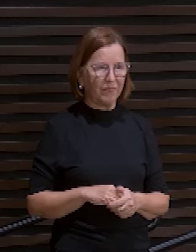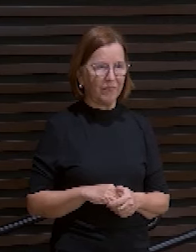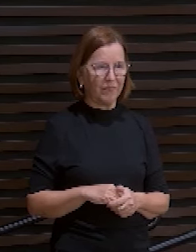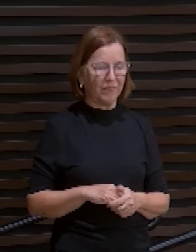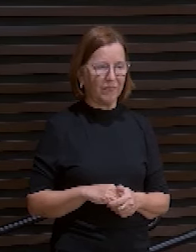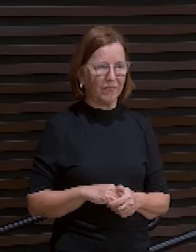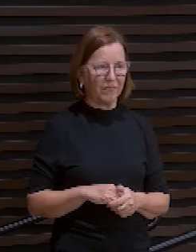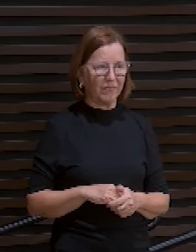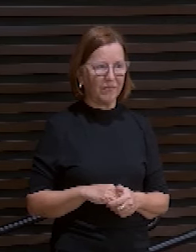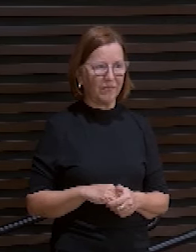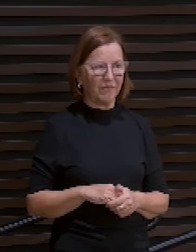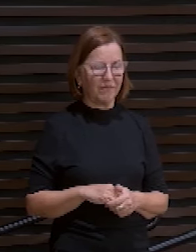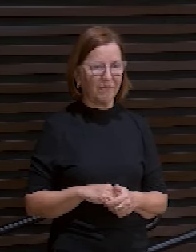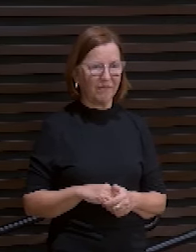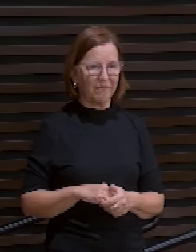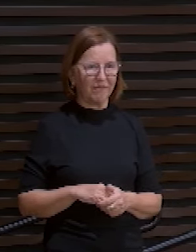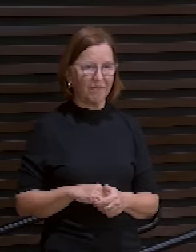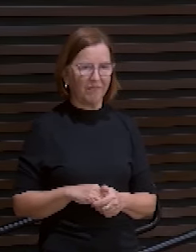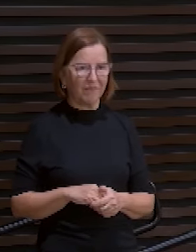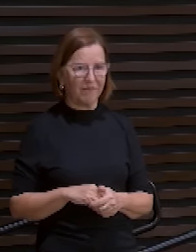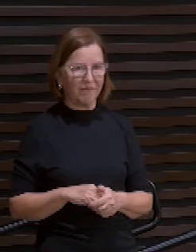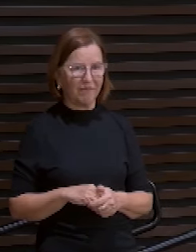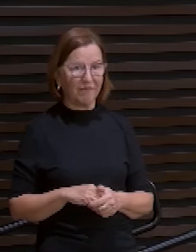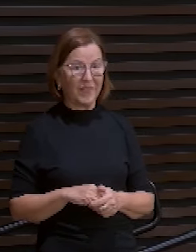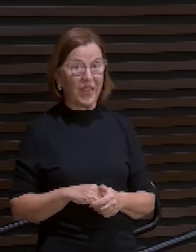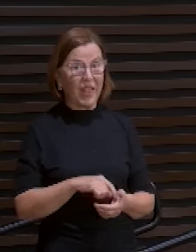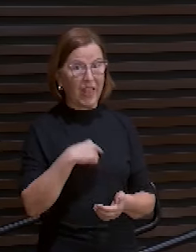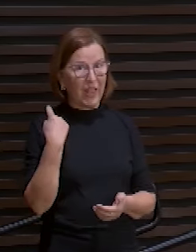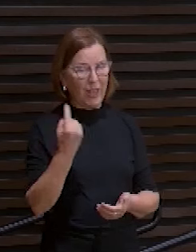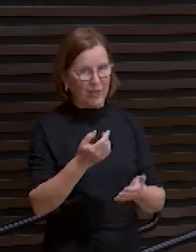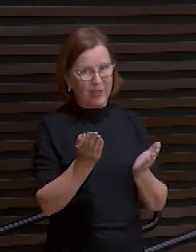uva agora nós como